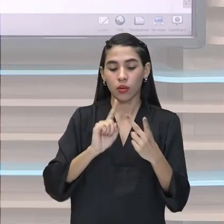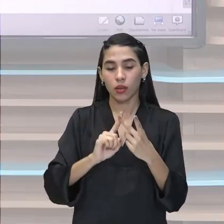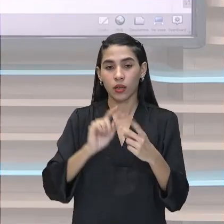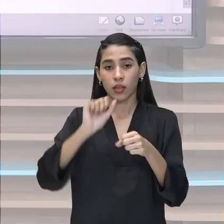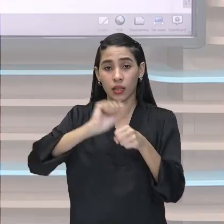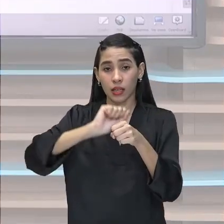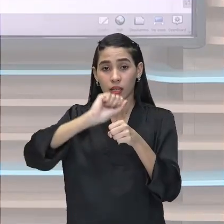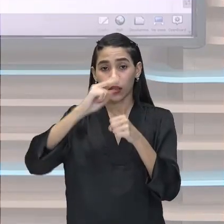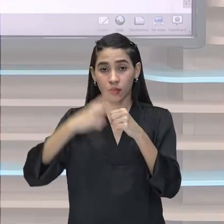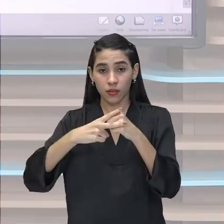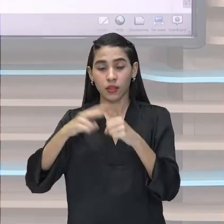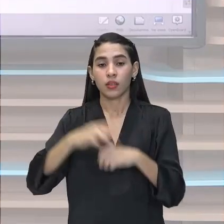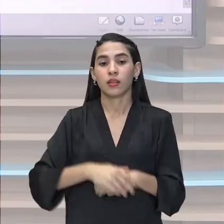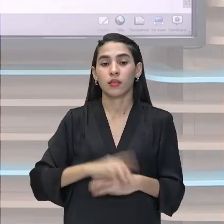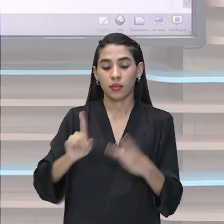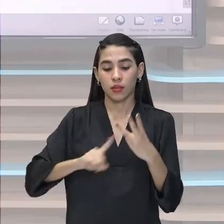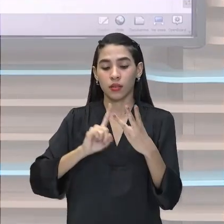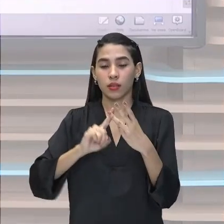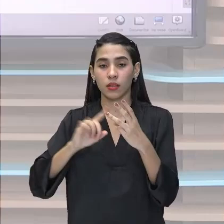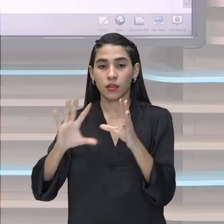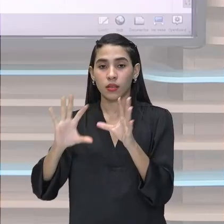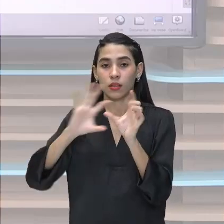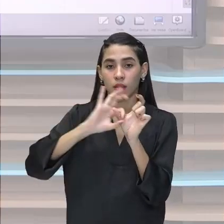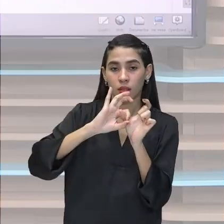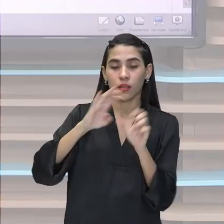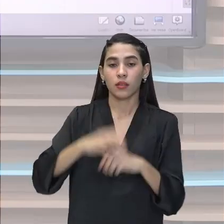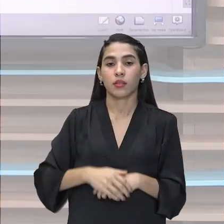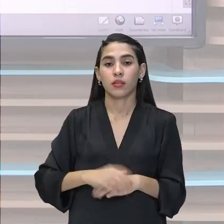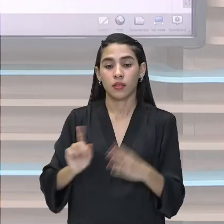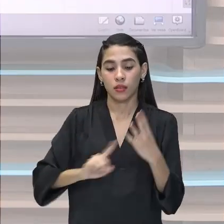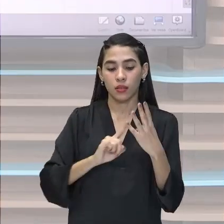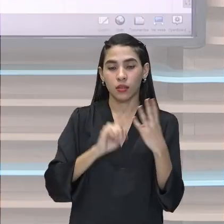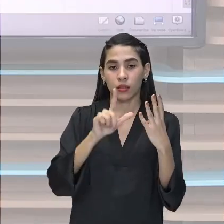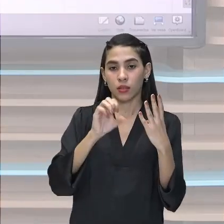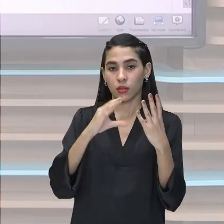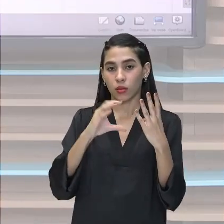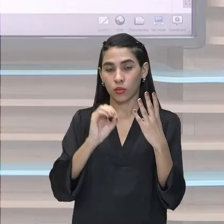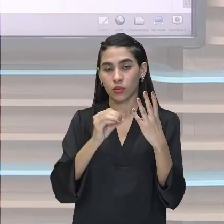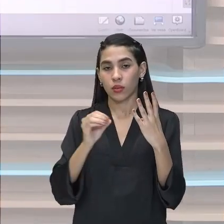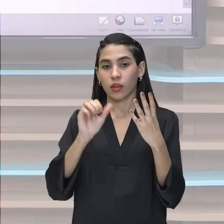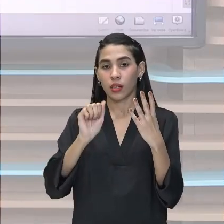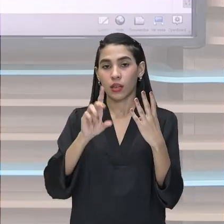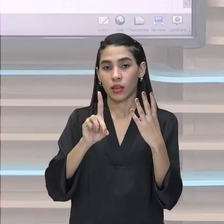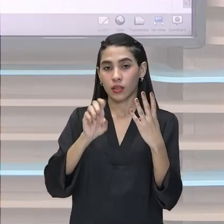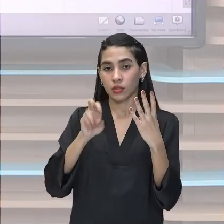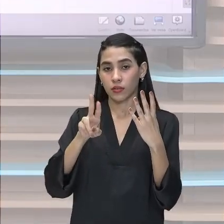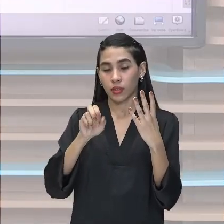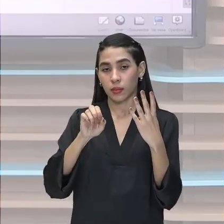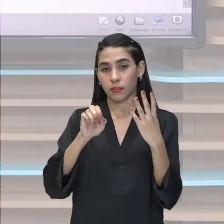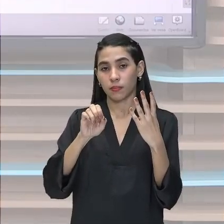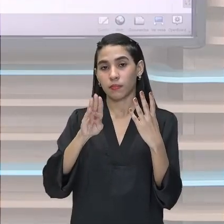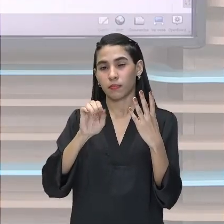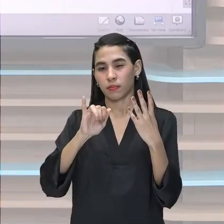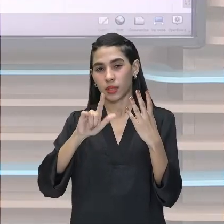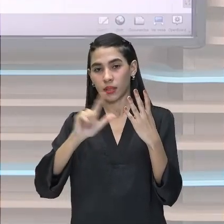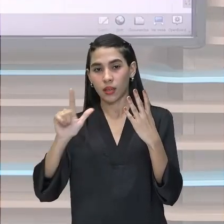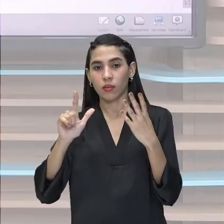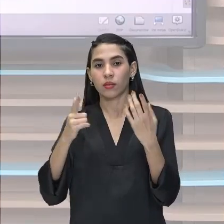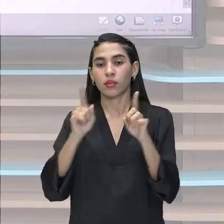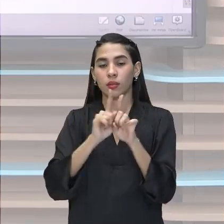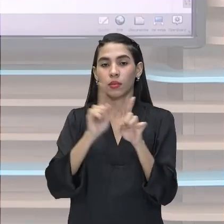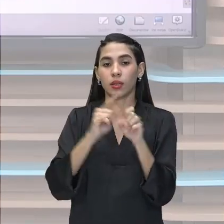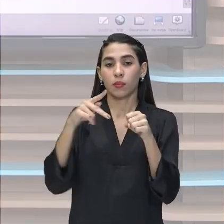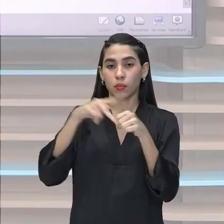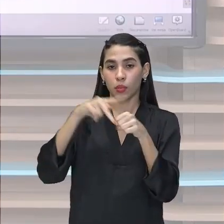advérbio, certo? Conjunção, locução adverbial, tudo isso faz com que o meu pronome